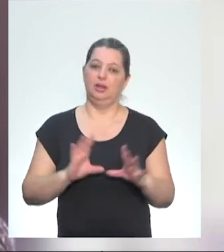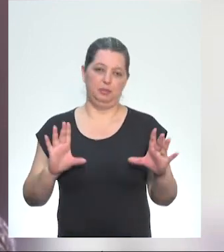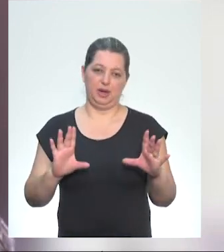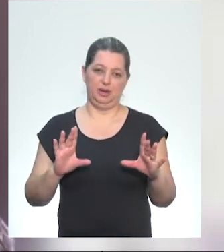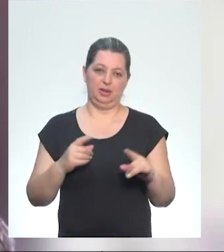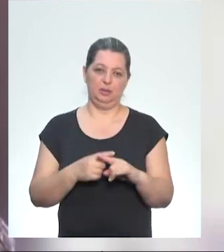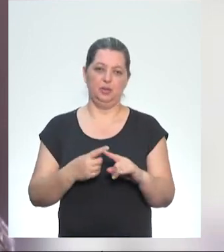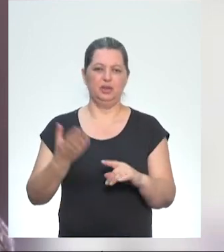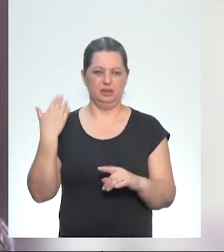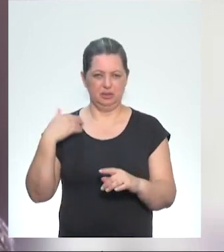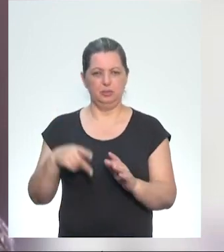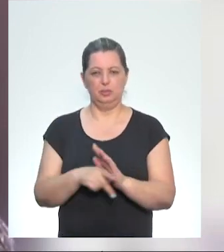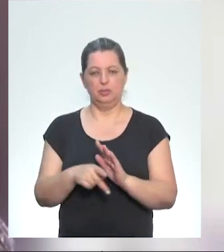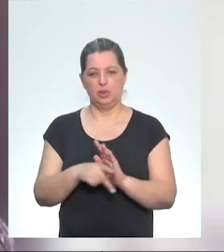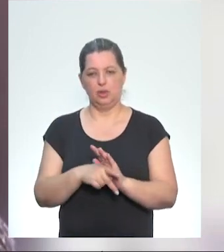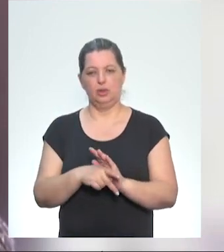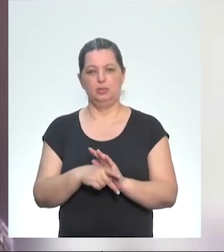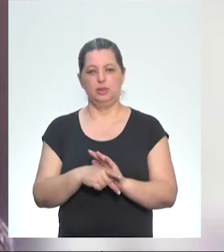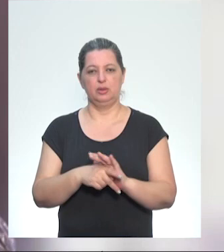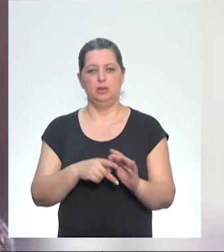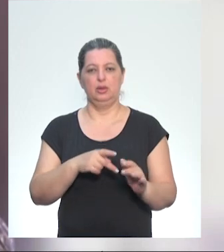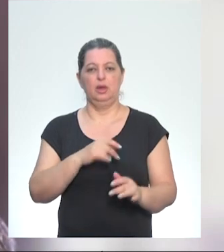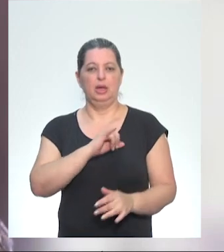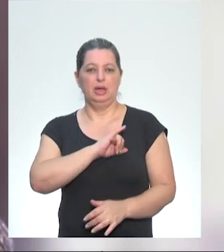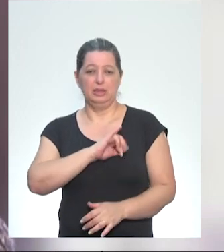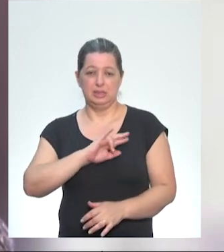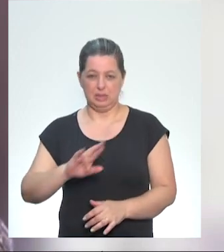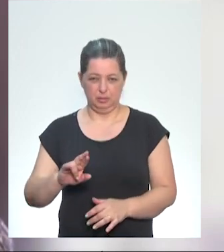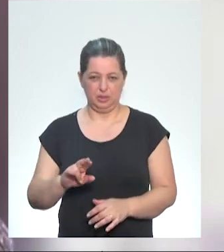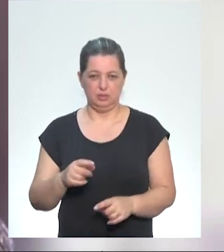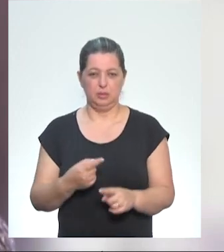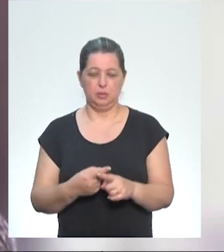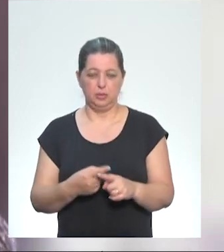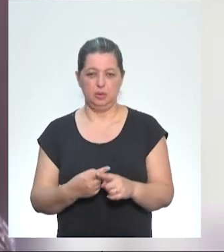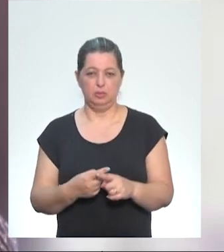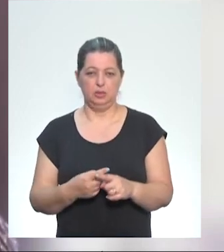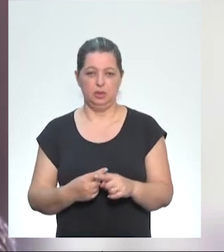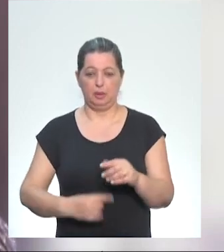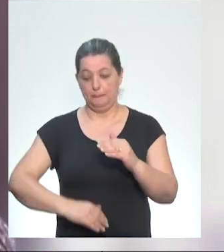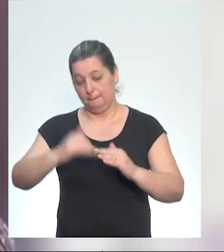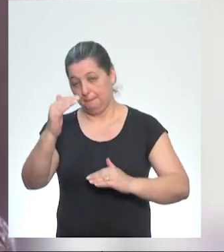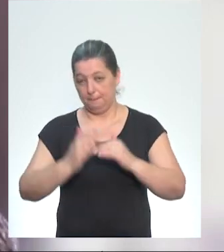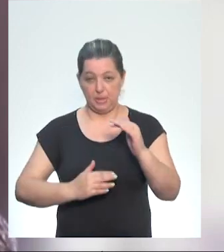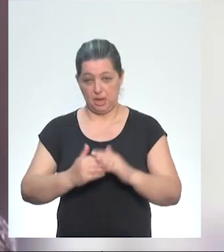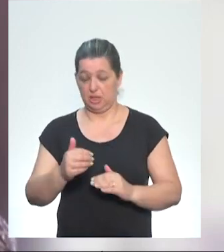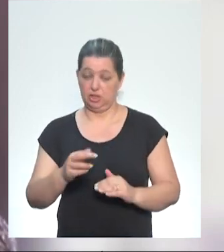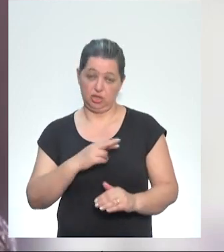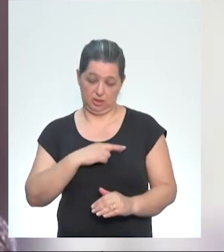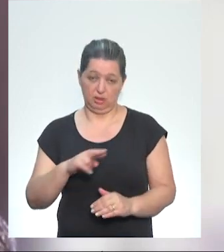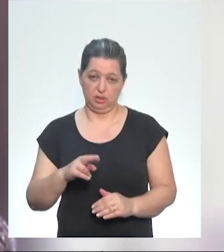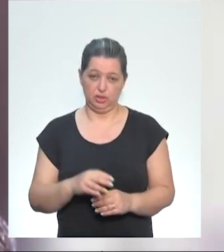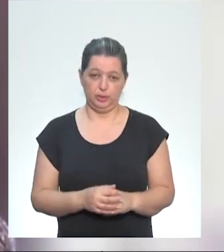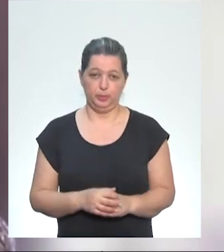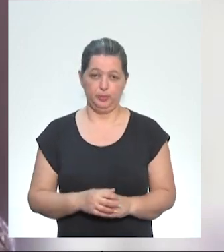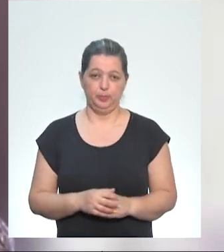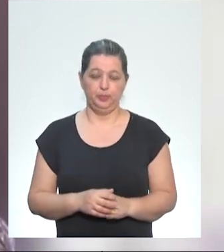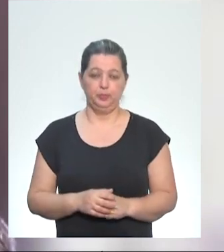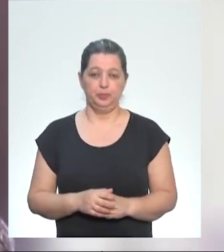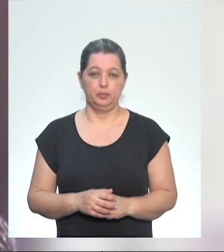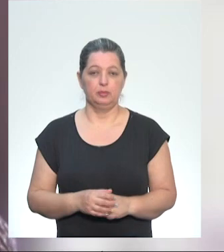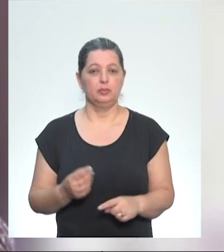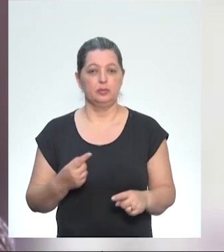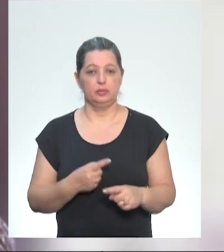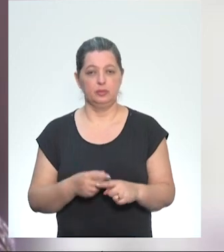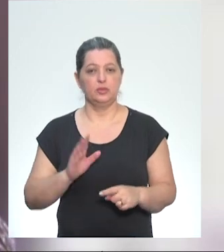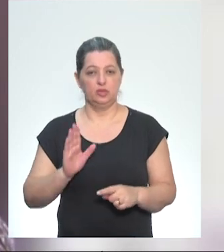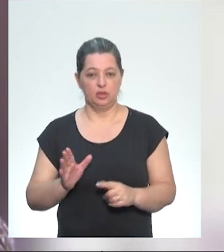história forte do islamismo, né? Eles não poderiam escravizar outra pessoa que praticasse essa religião. Então, o fato de você fazer